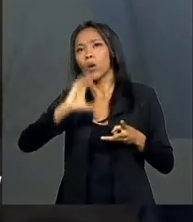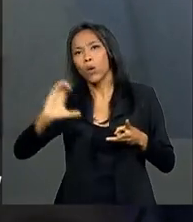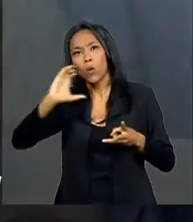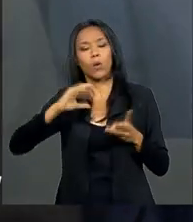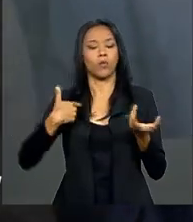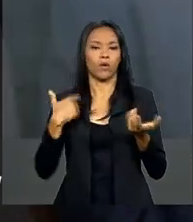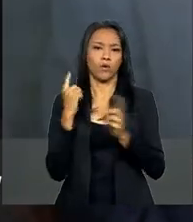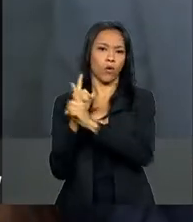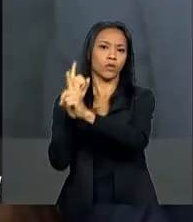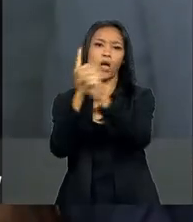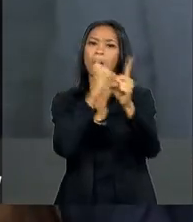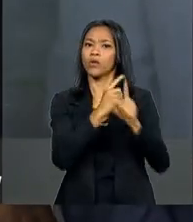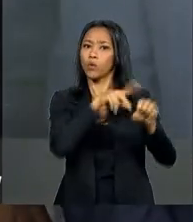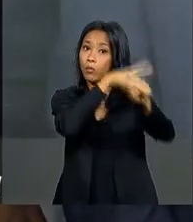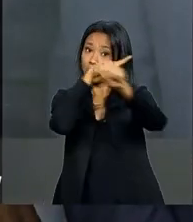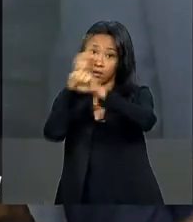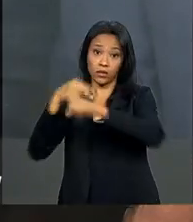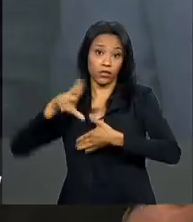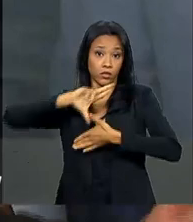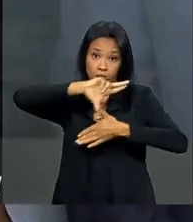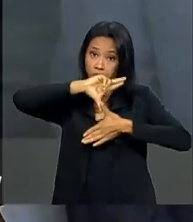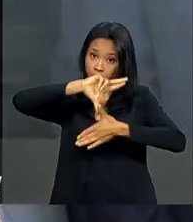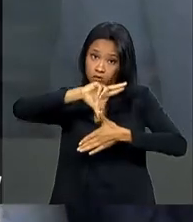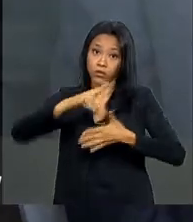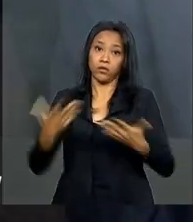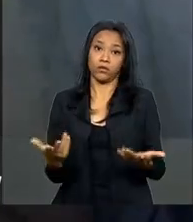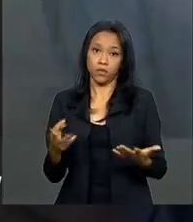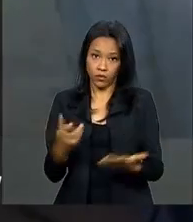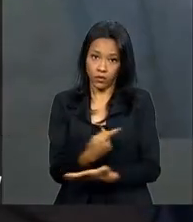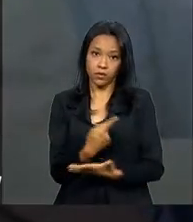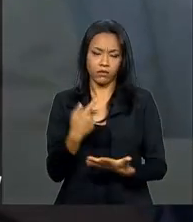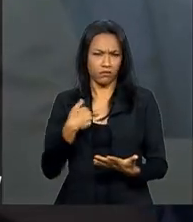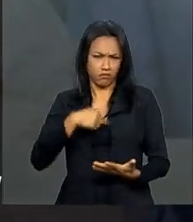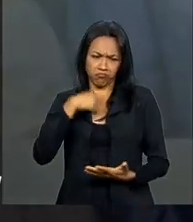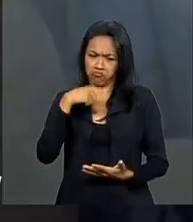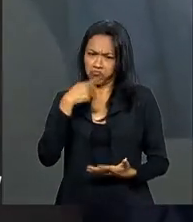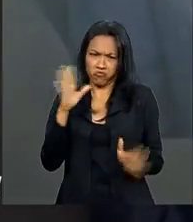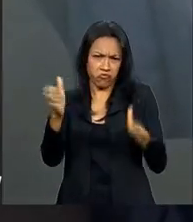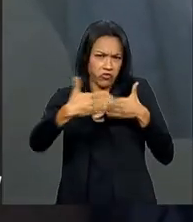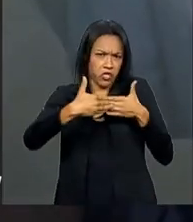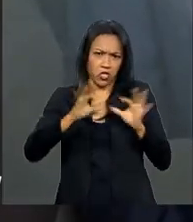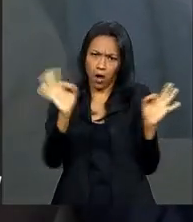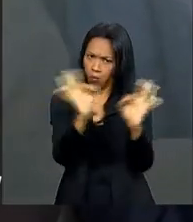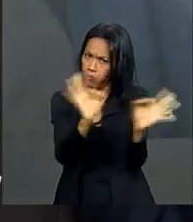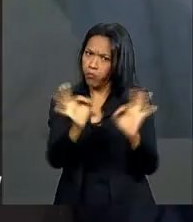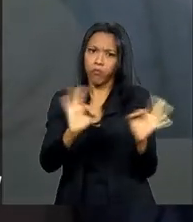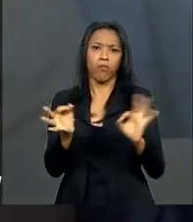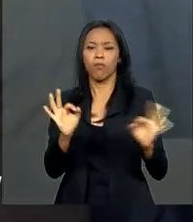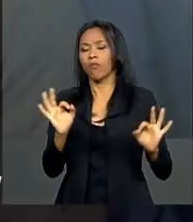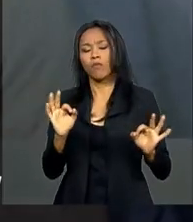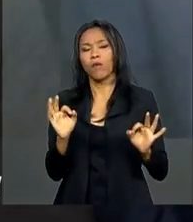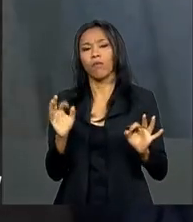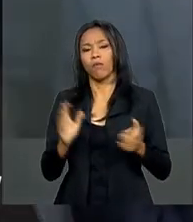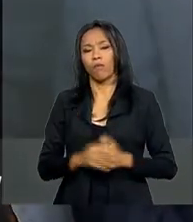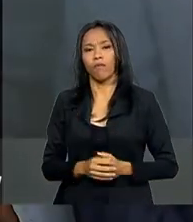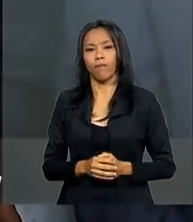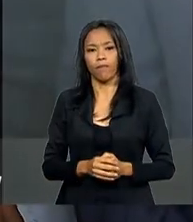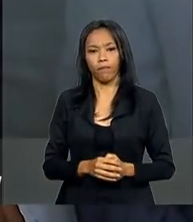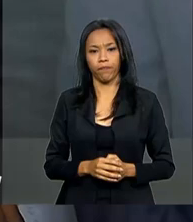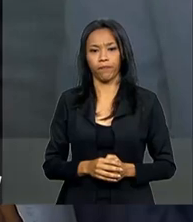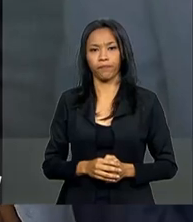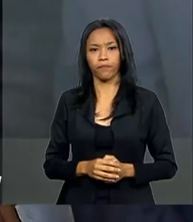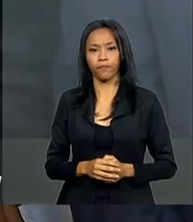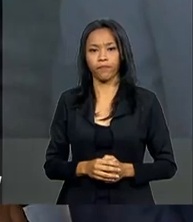presidentes latino-americanos. Então, é incogitável essa história de fechar a fronteira. Simplesmente a organização e a organização administrativa.